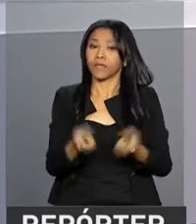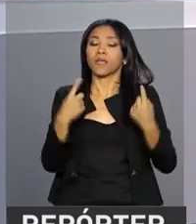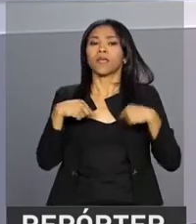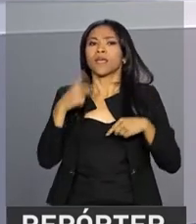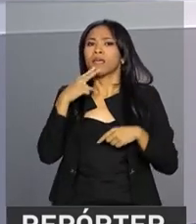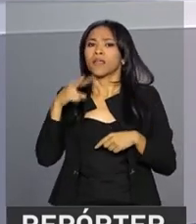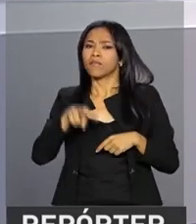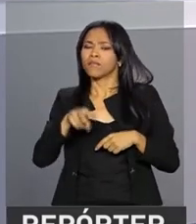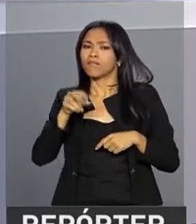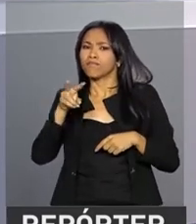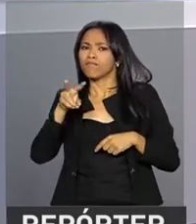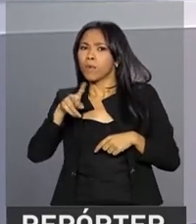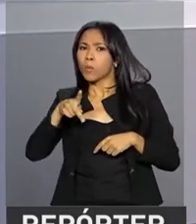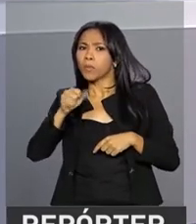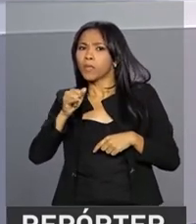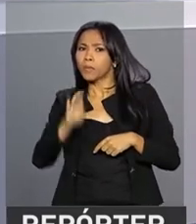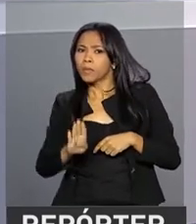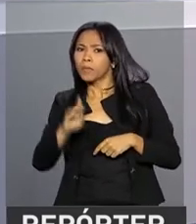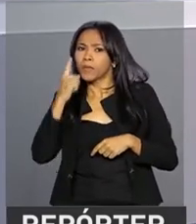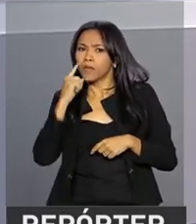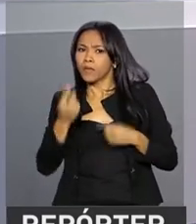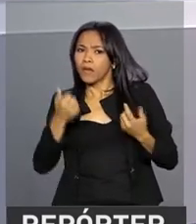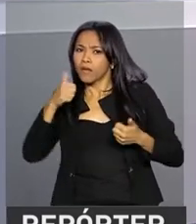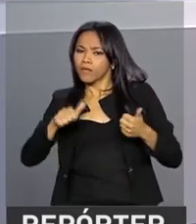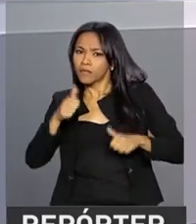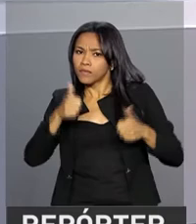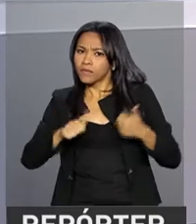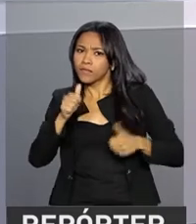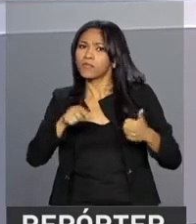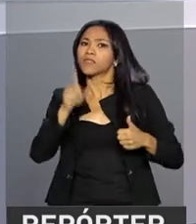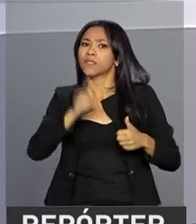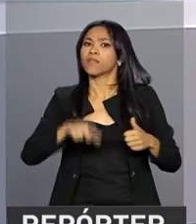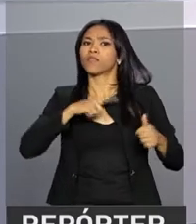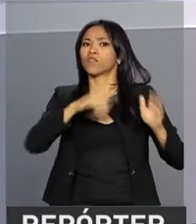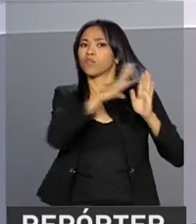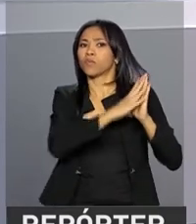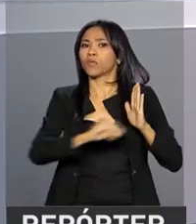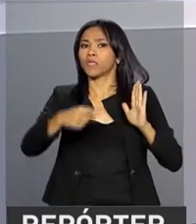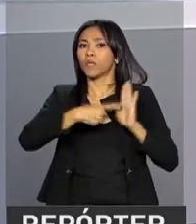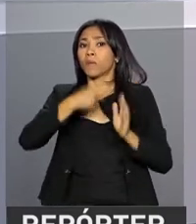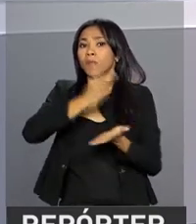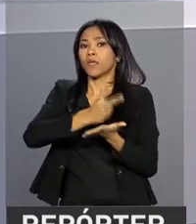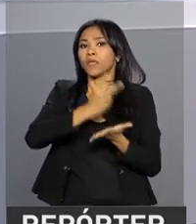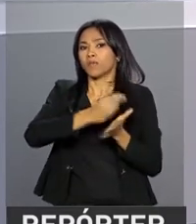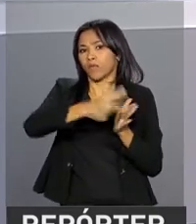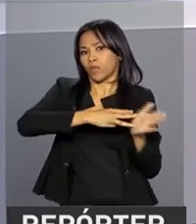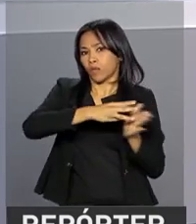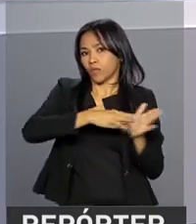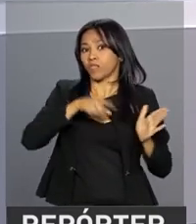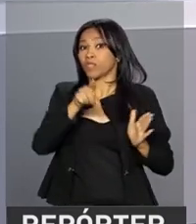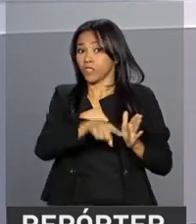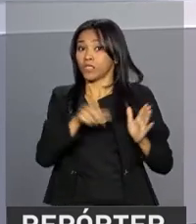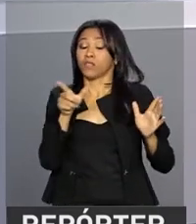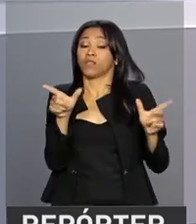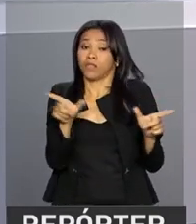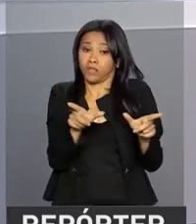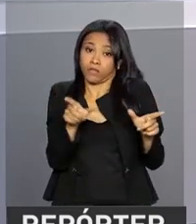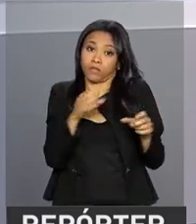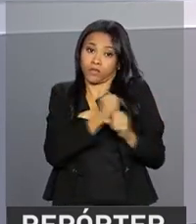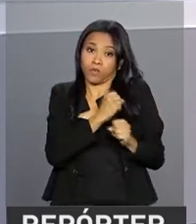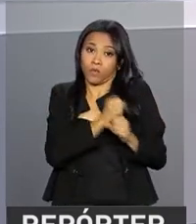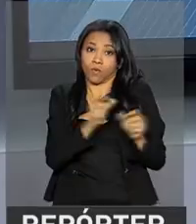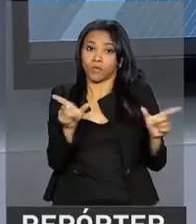pib brasileiro em volume e em valor tendo como base a mesma metodologia das contas nacionais do